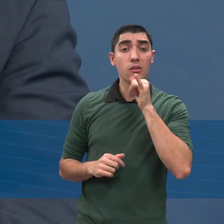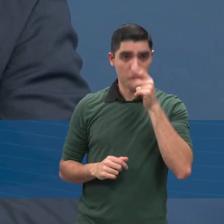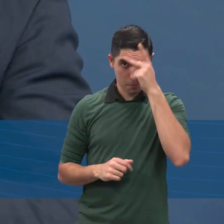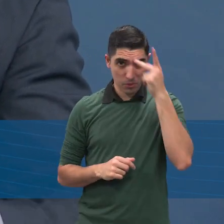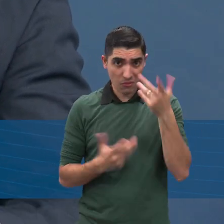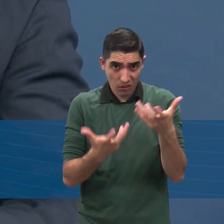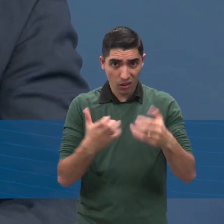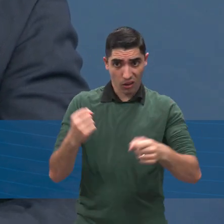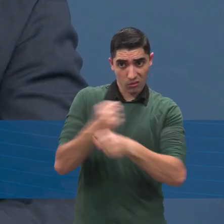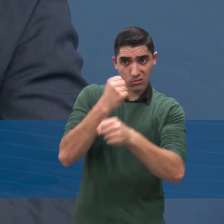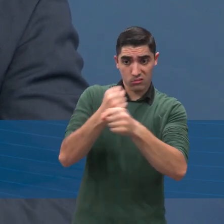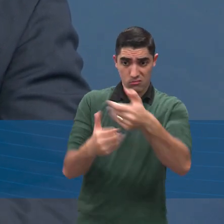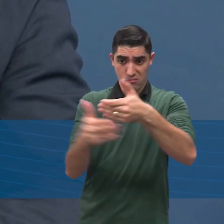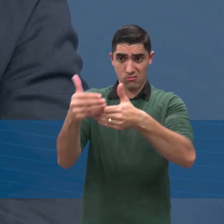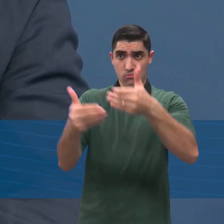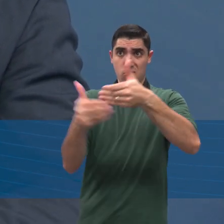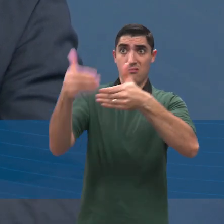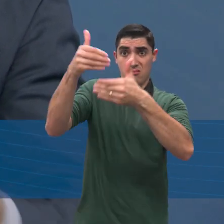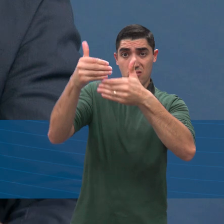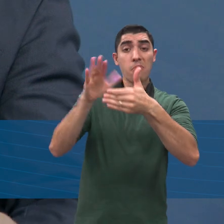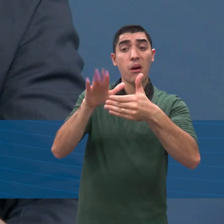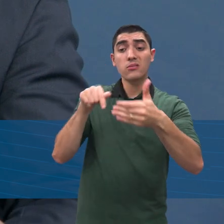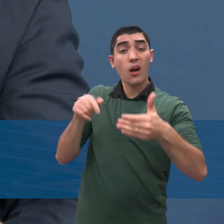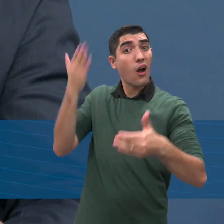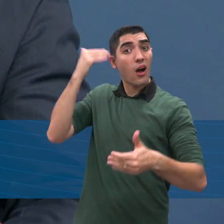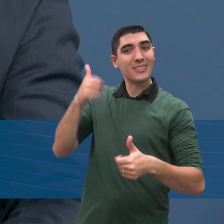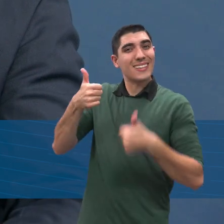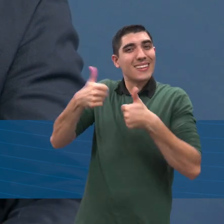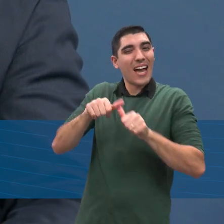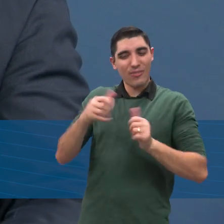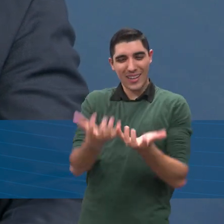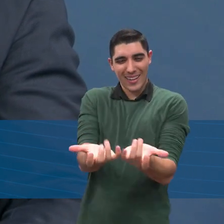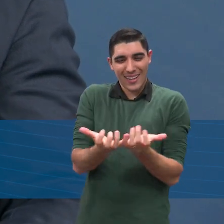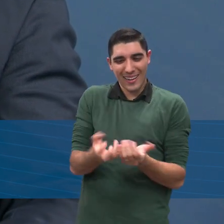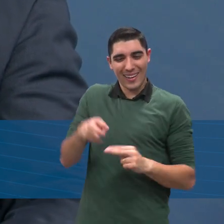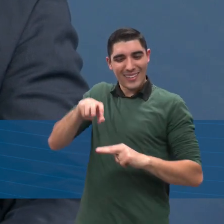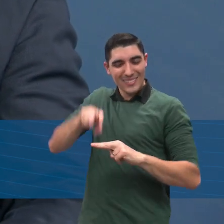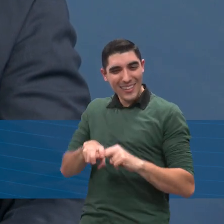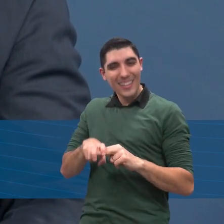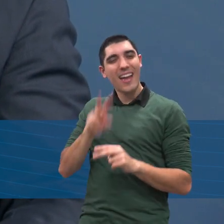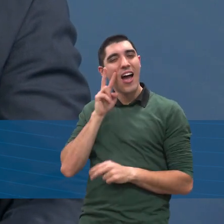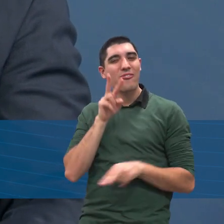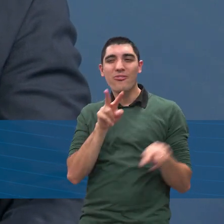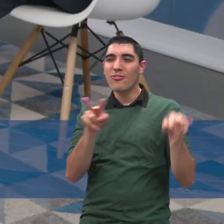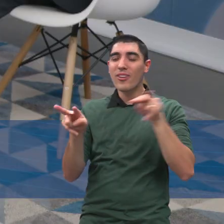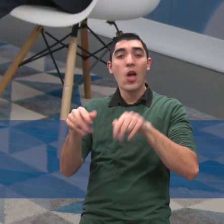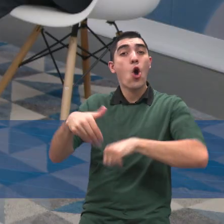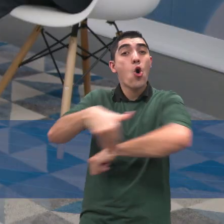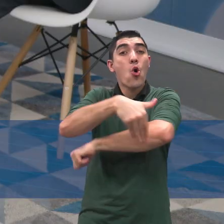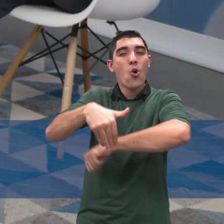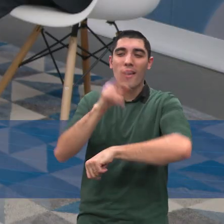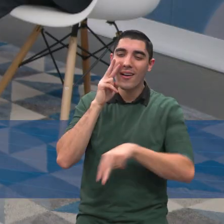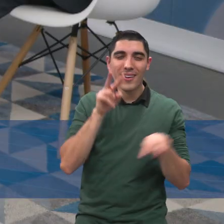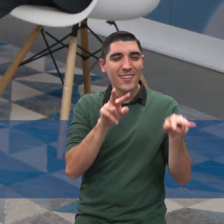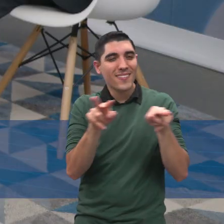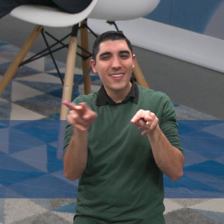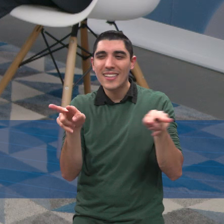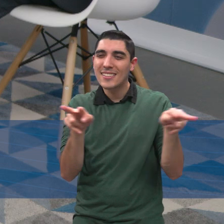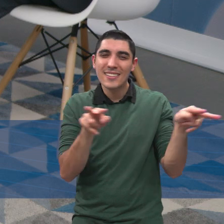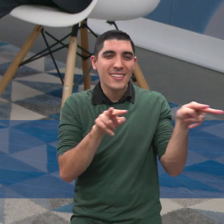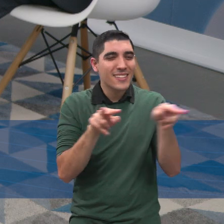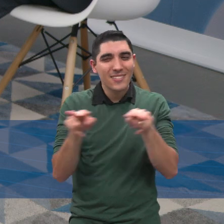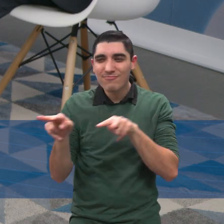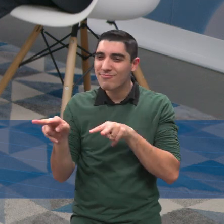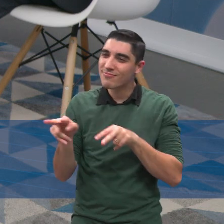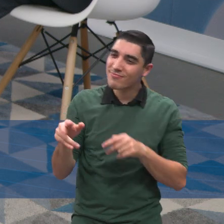questão da varanda, porque a pessoa habitava a varanda para ter contato com a rua. Sim, para ter uma vista, né? Ali, a